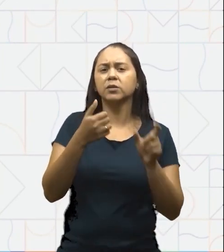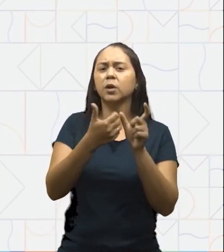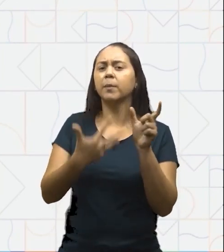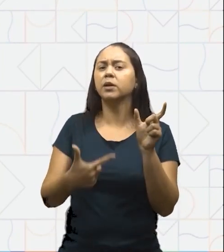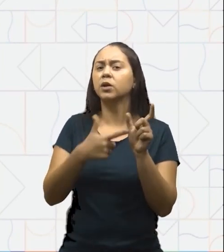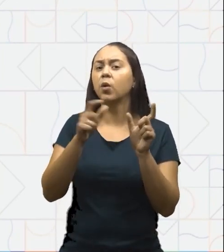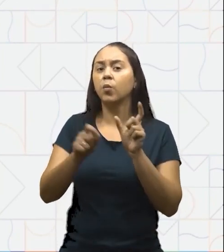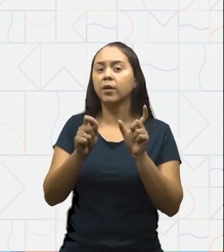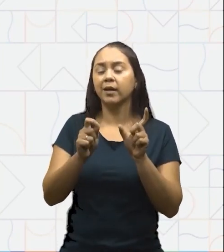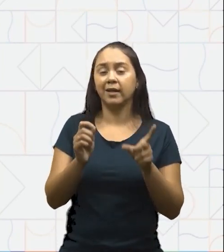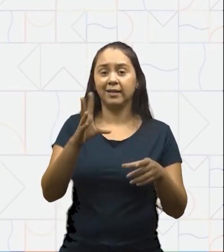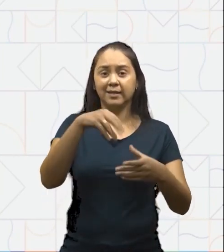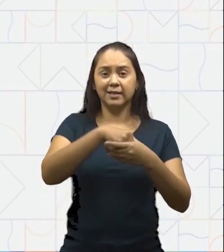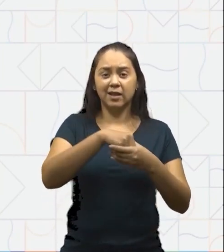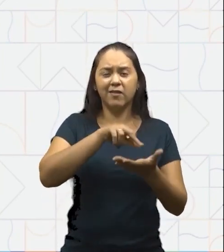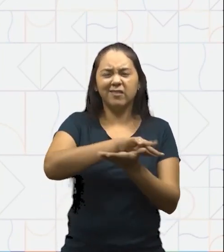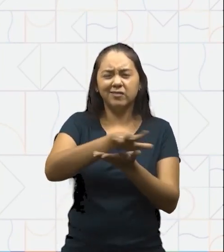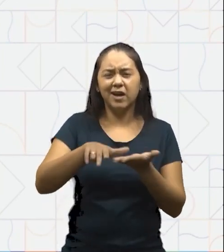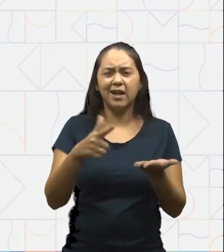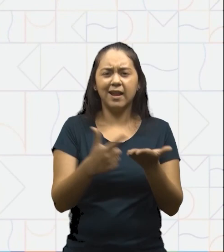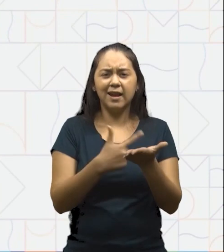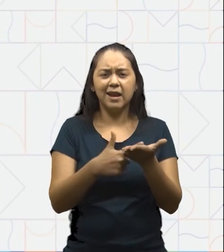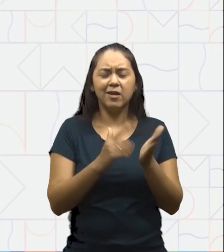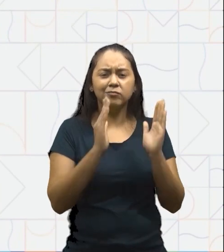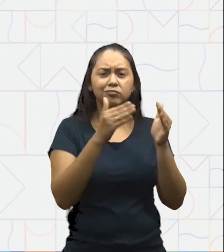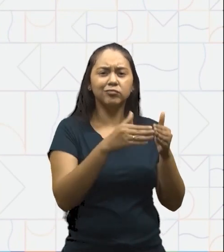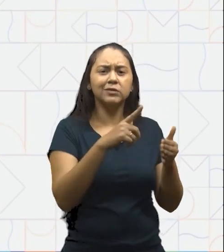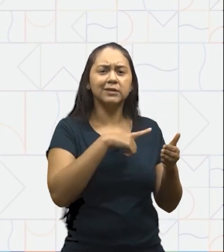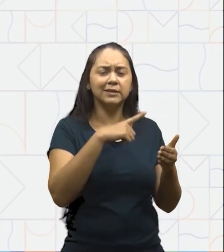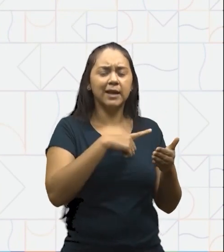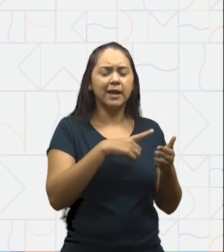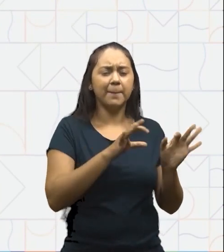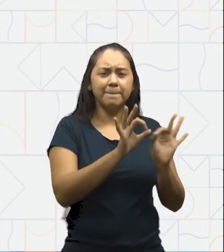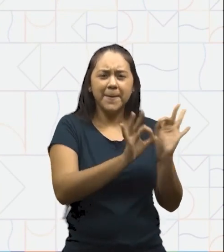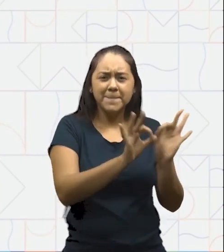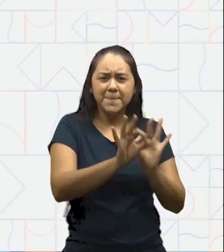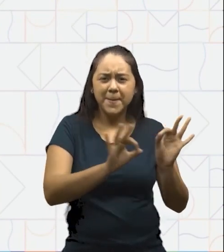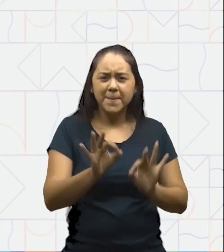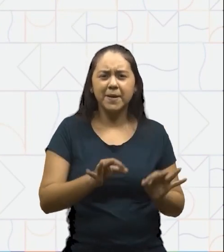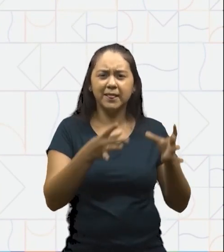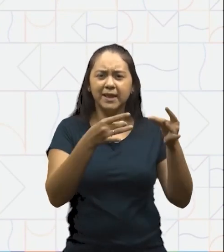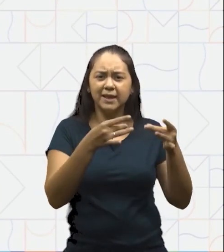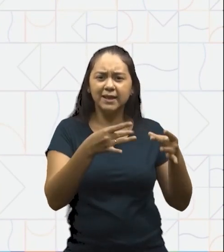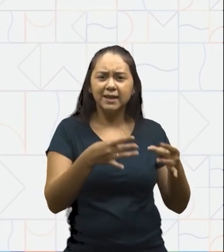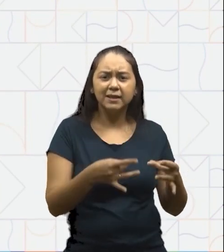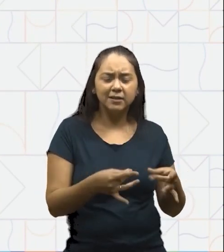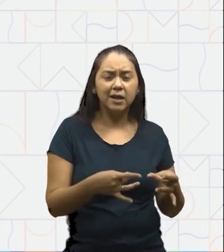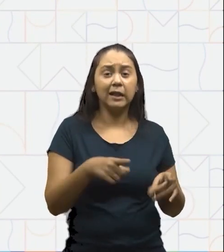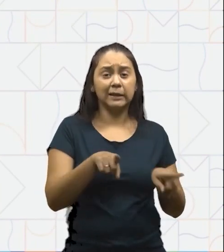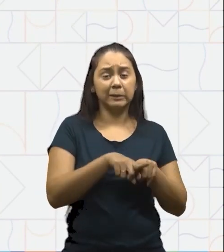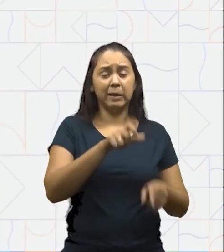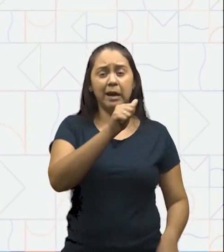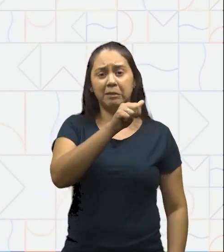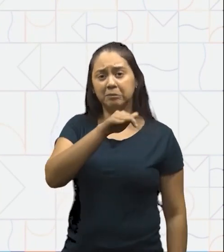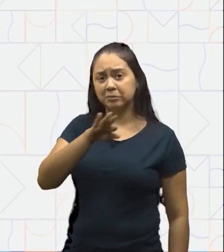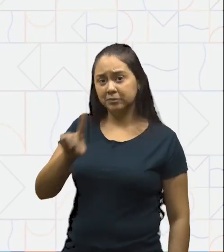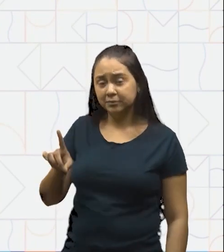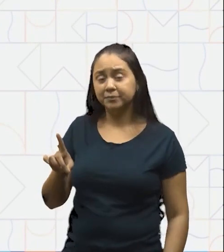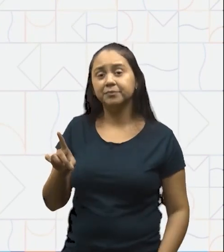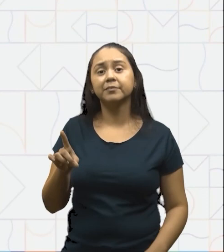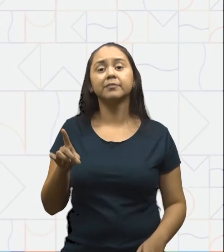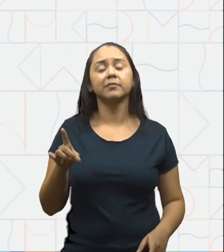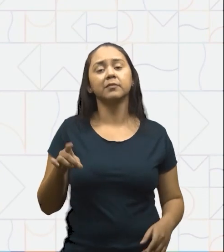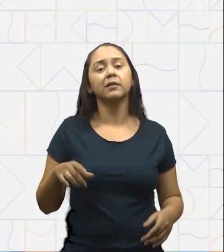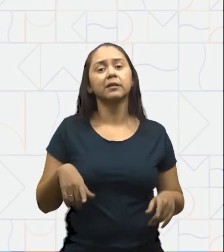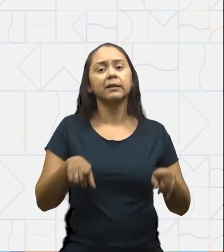é um conjunto de livros que concentra o saber de maneira organizada, geralmente em ordem alfabética. Além